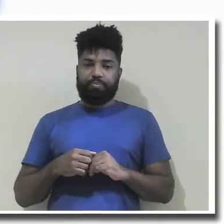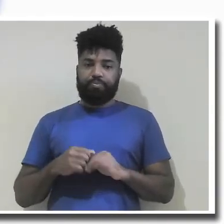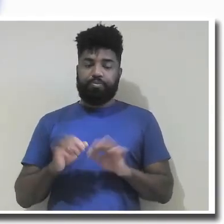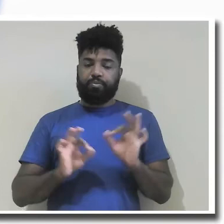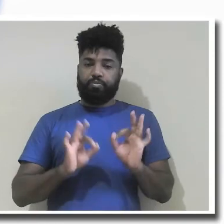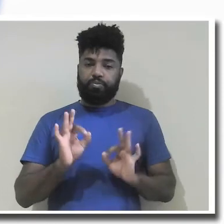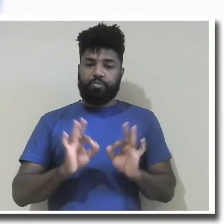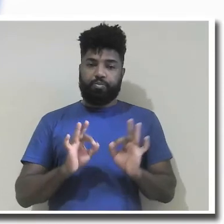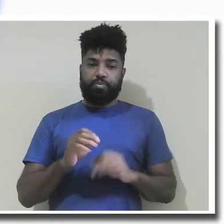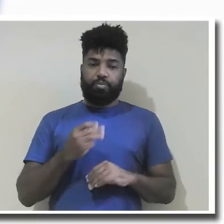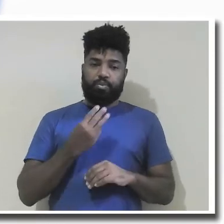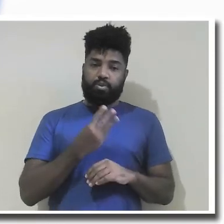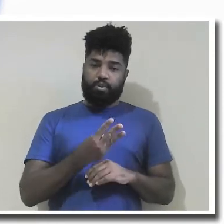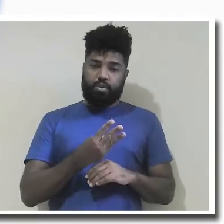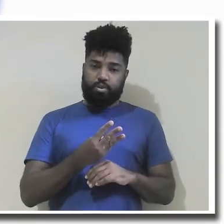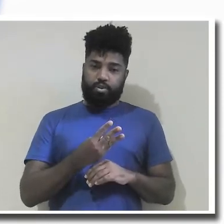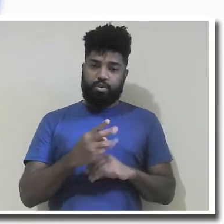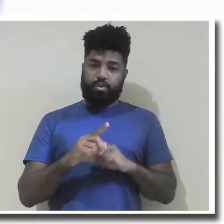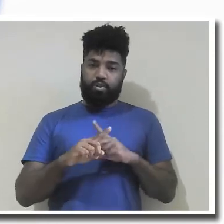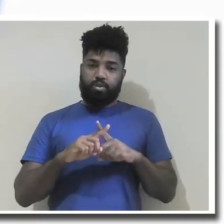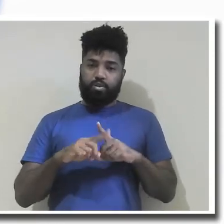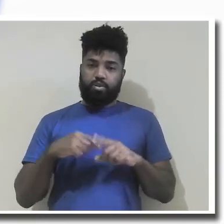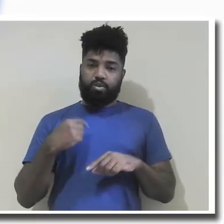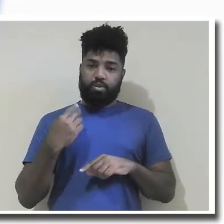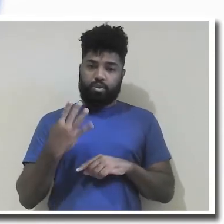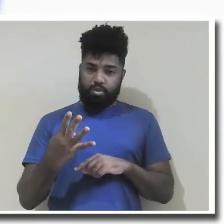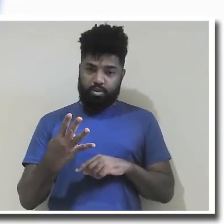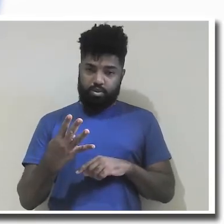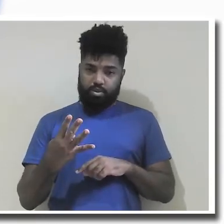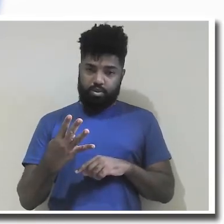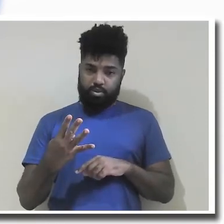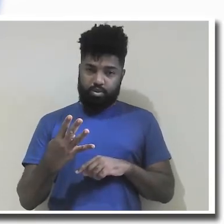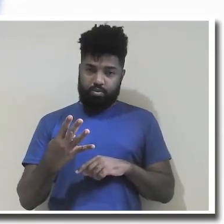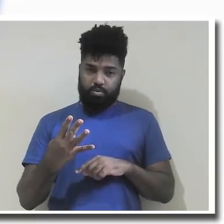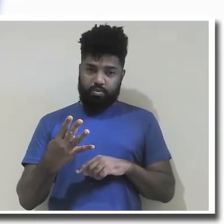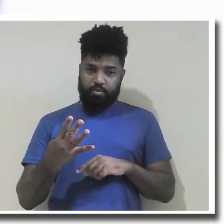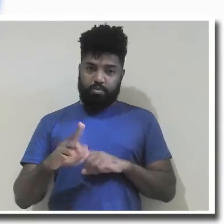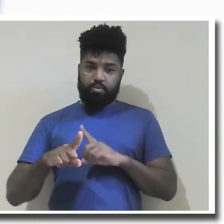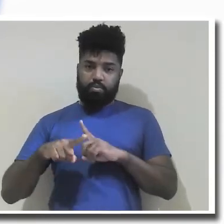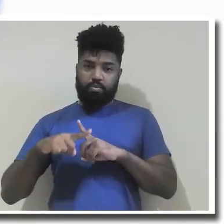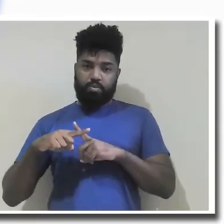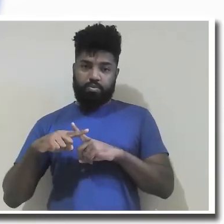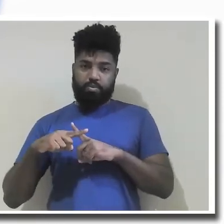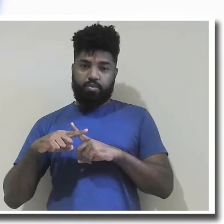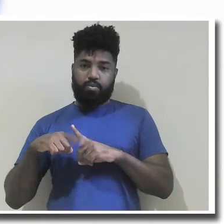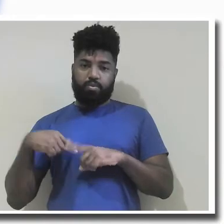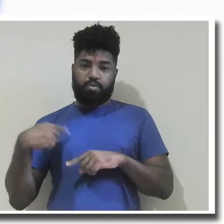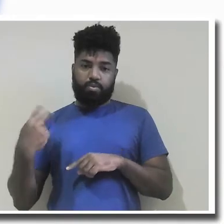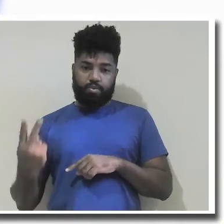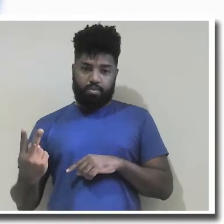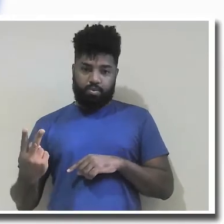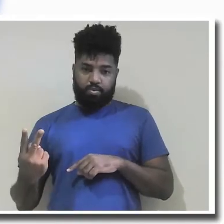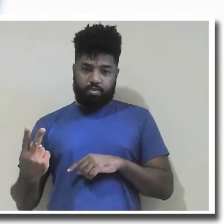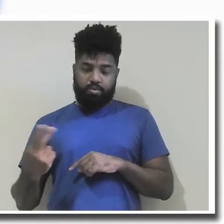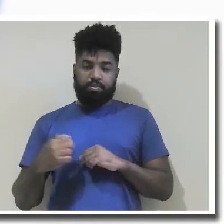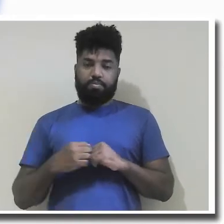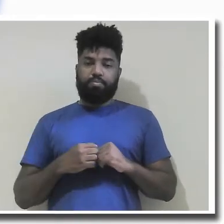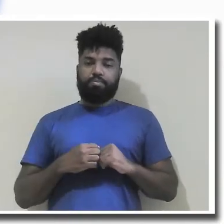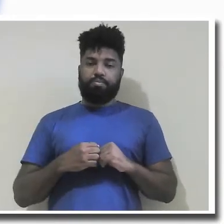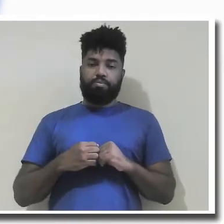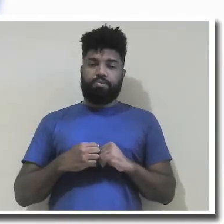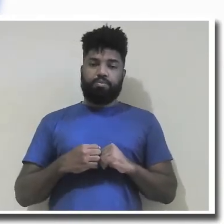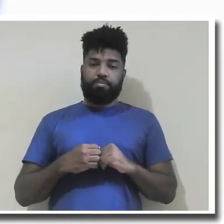Podemos fazer 3 vezes 4 vezes 2.